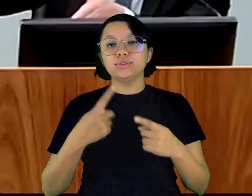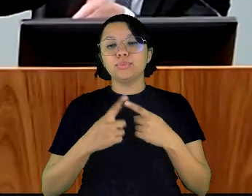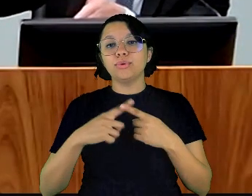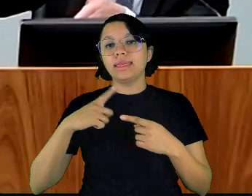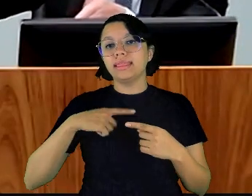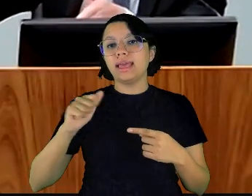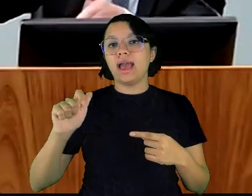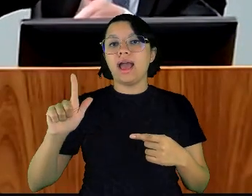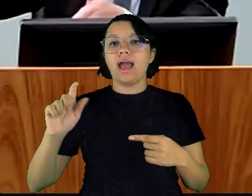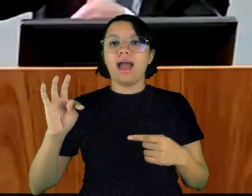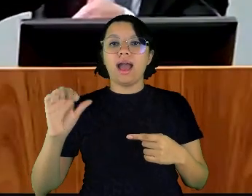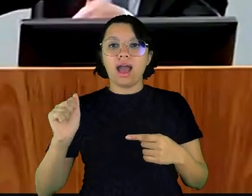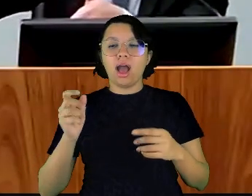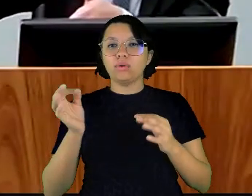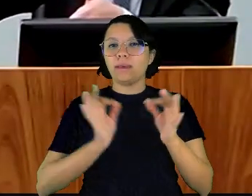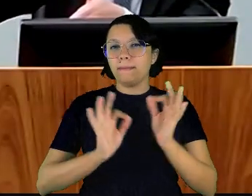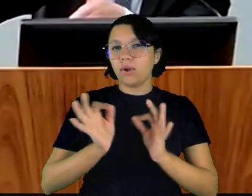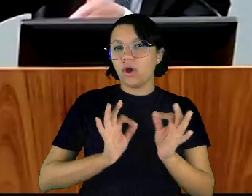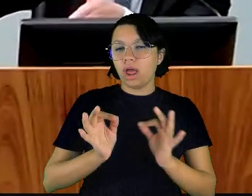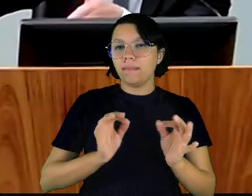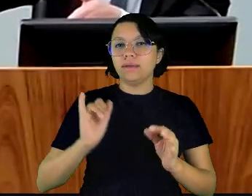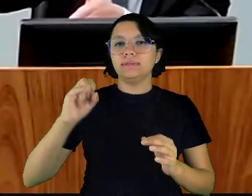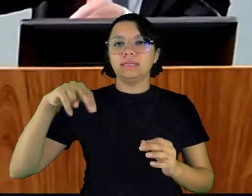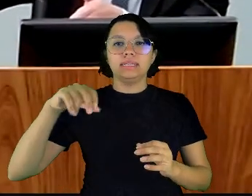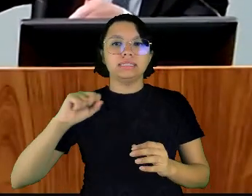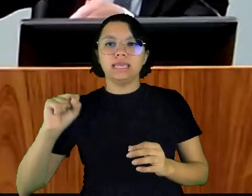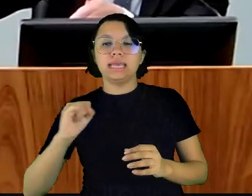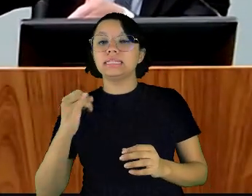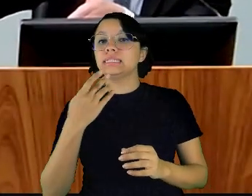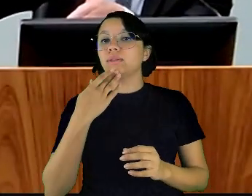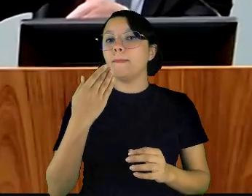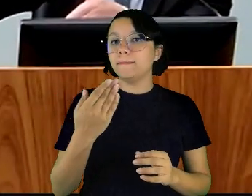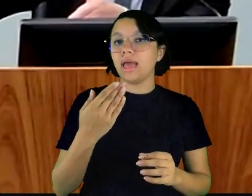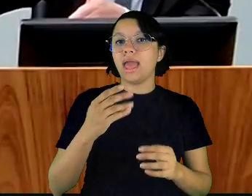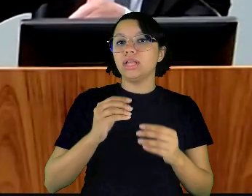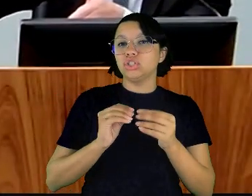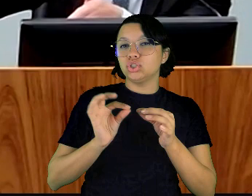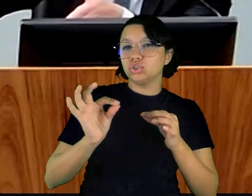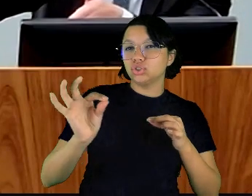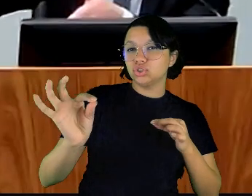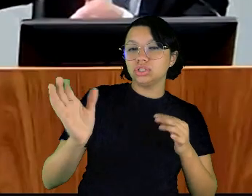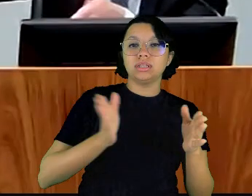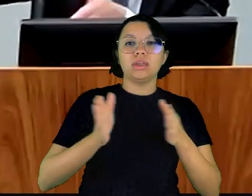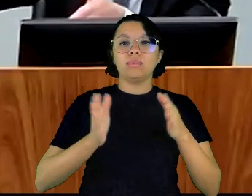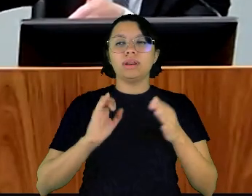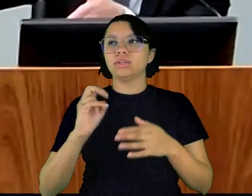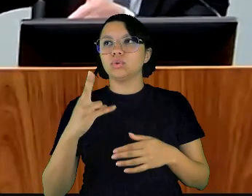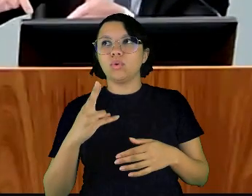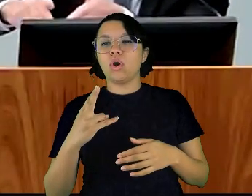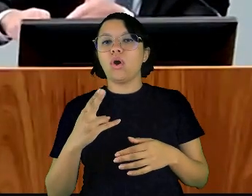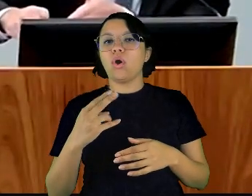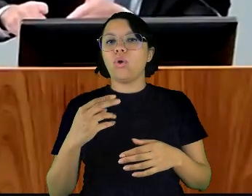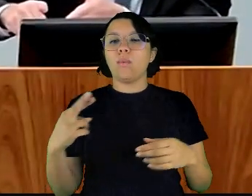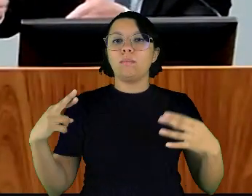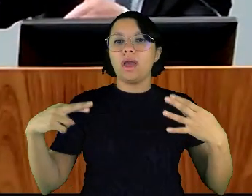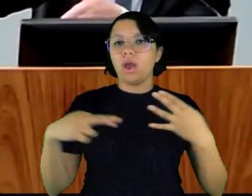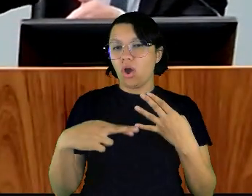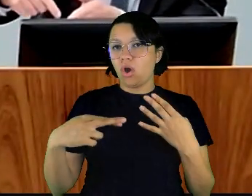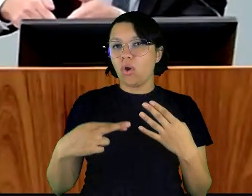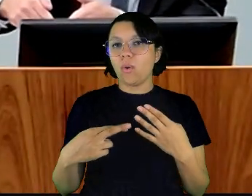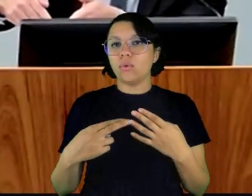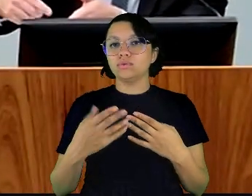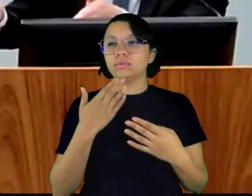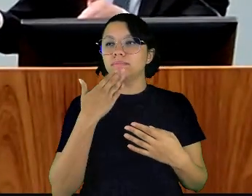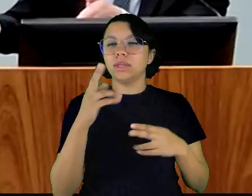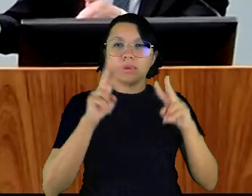no INSS. Então, se ele não pede lá o pedido de prorrogação, ou se ele não recorre para o restabelecimento,